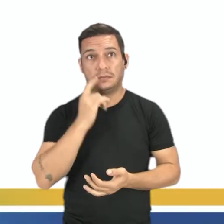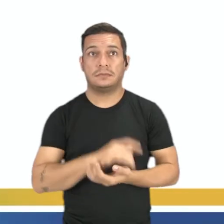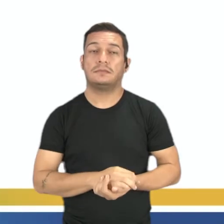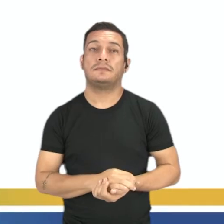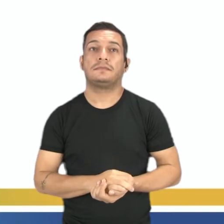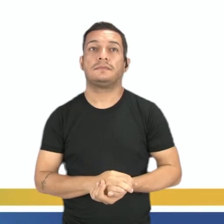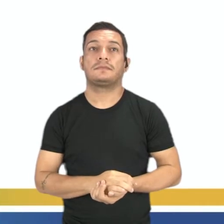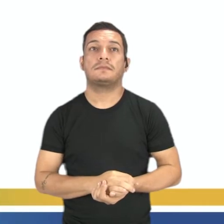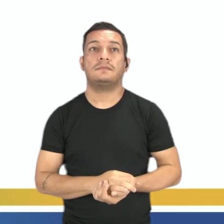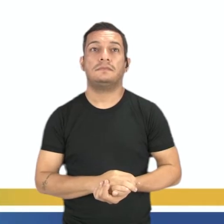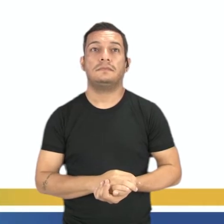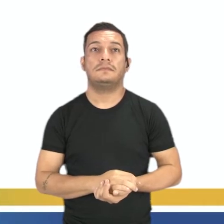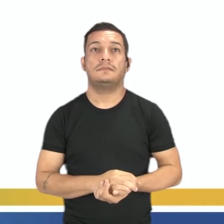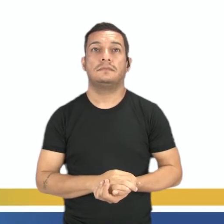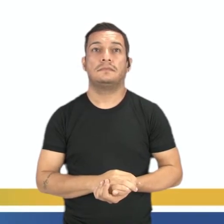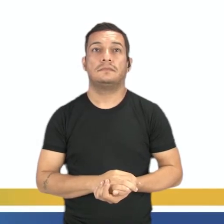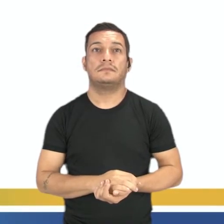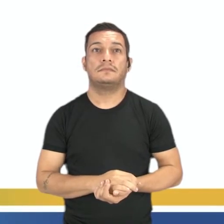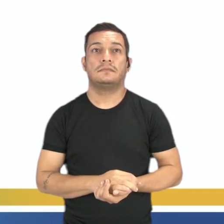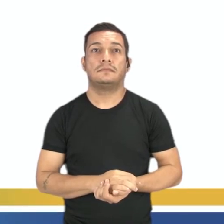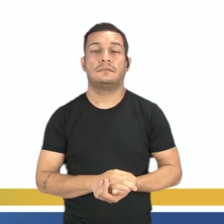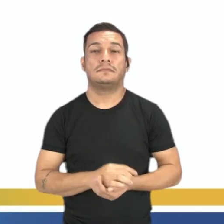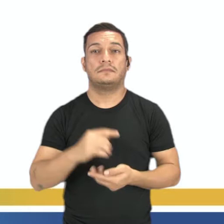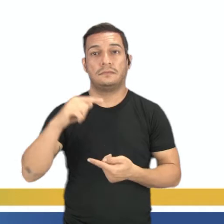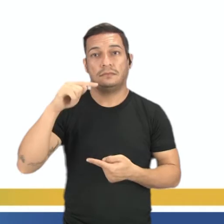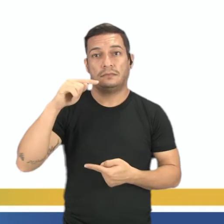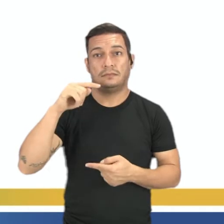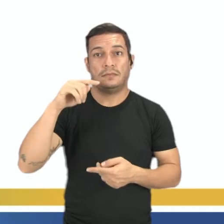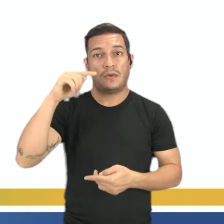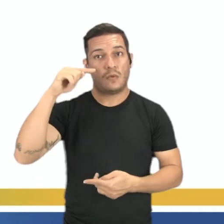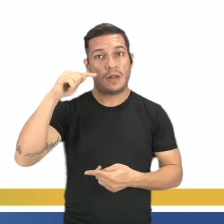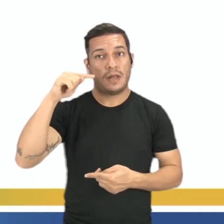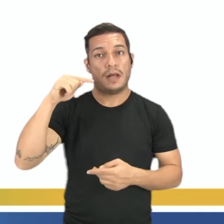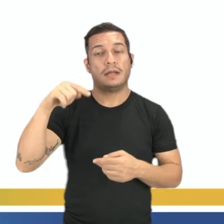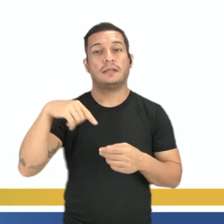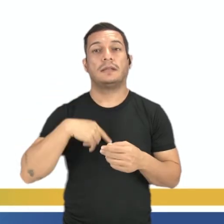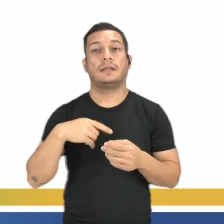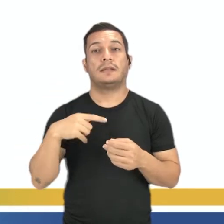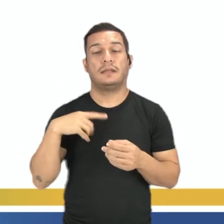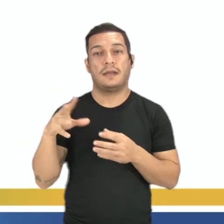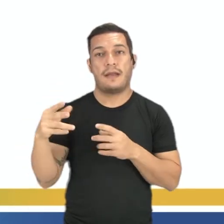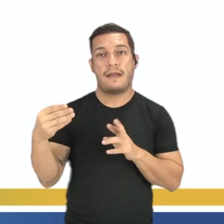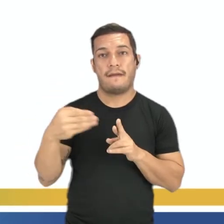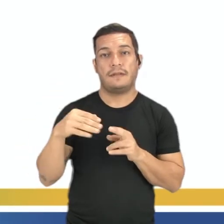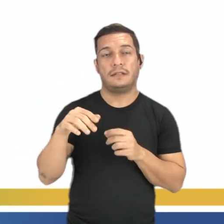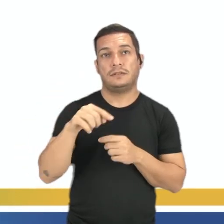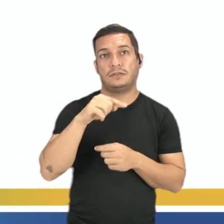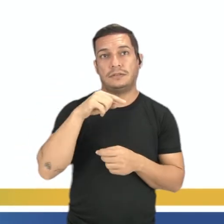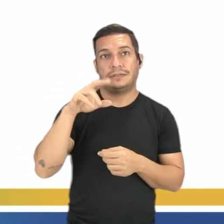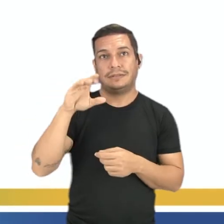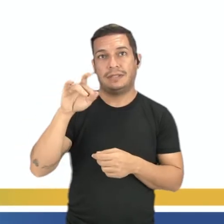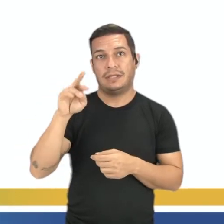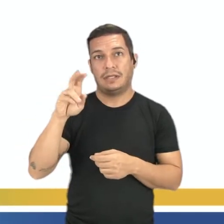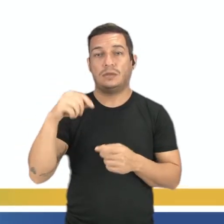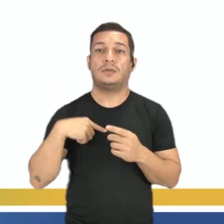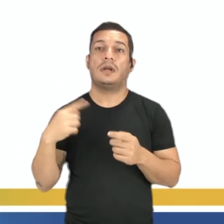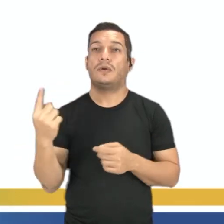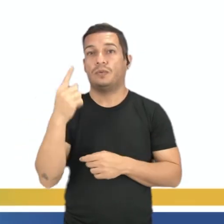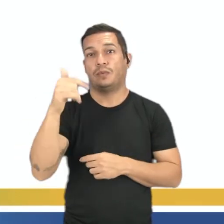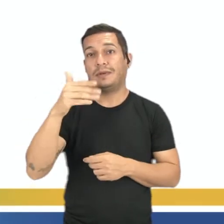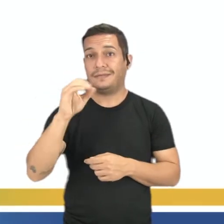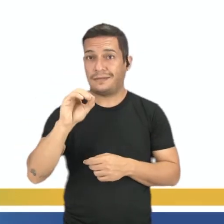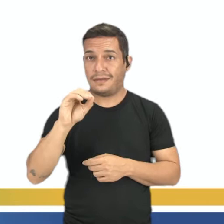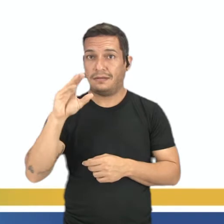exercitando. Uma lata em forma de cilindro equilátero tem a altura de 10 centímetros.